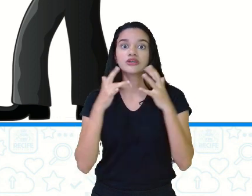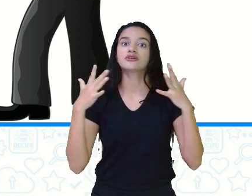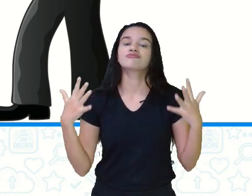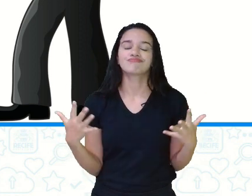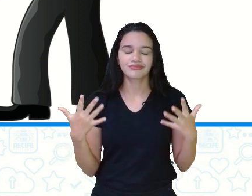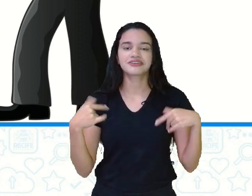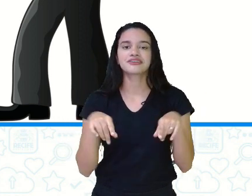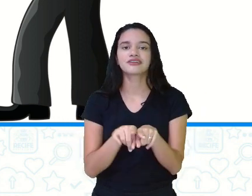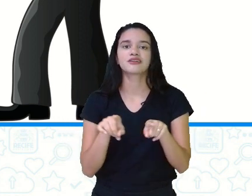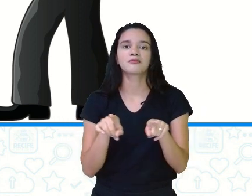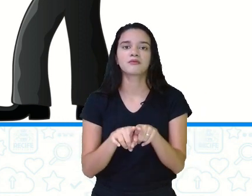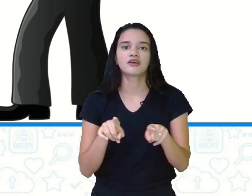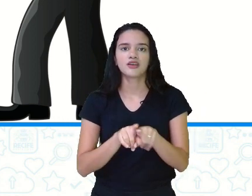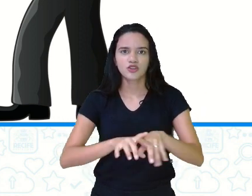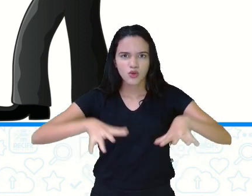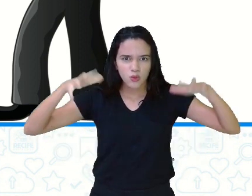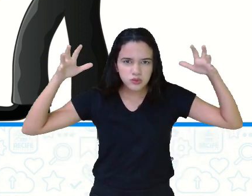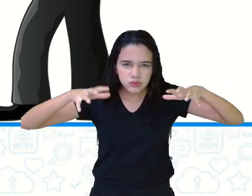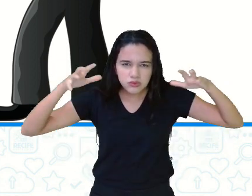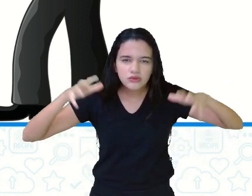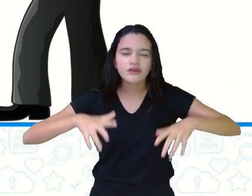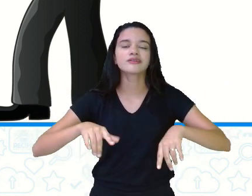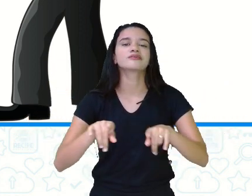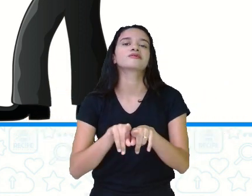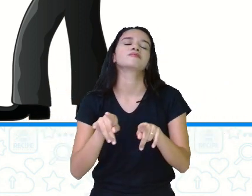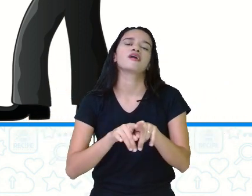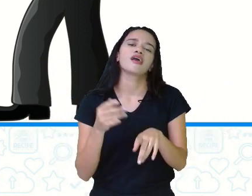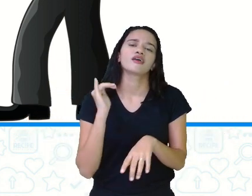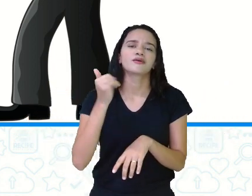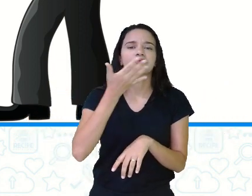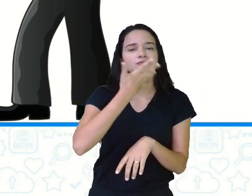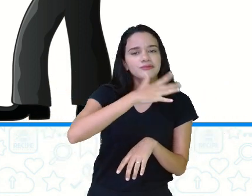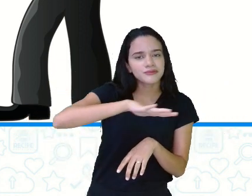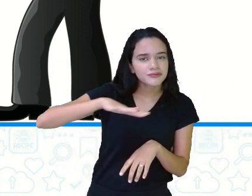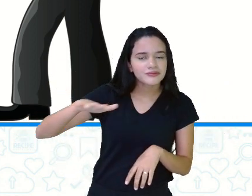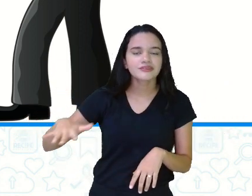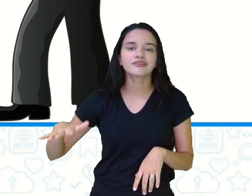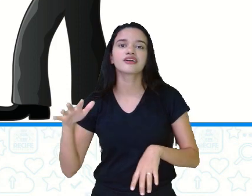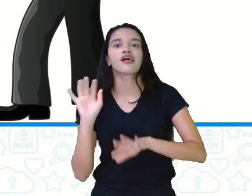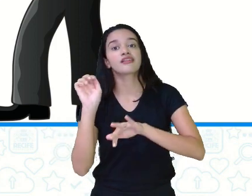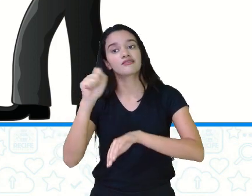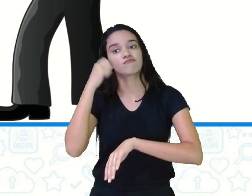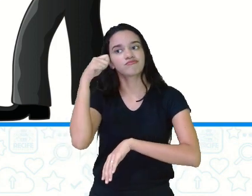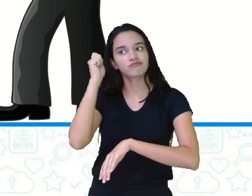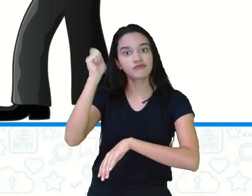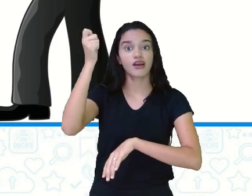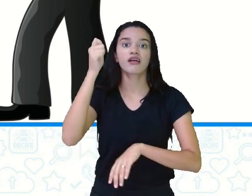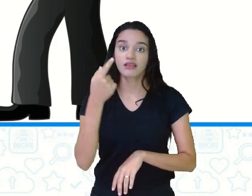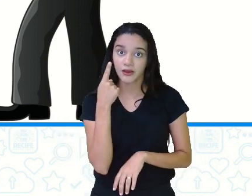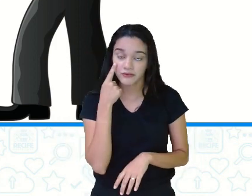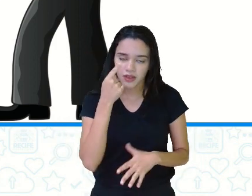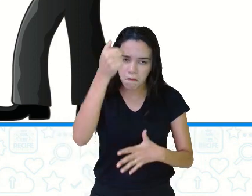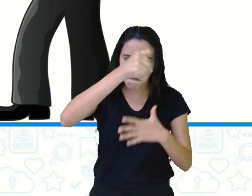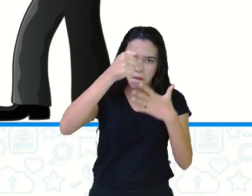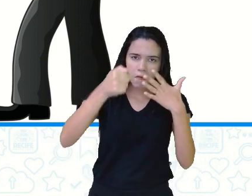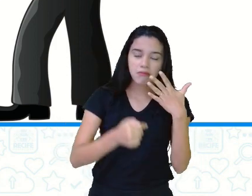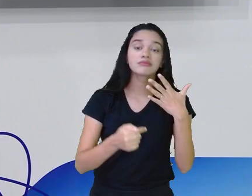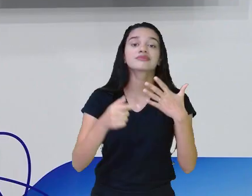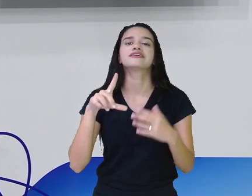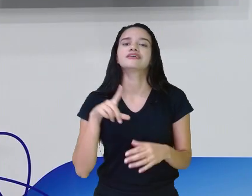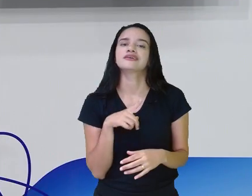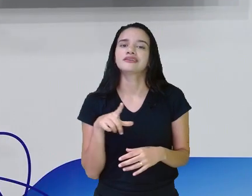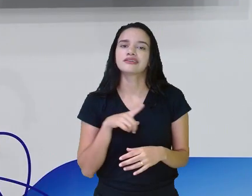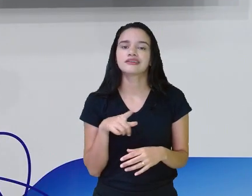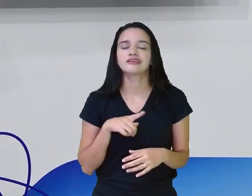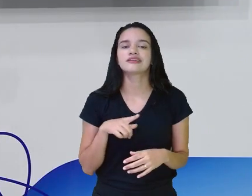terror, os de humor, os infantis, os psicológicos, de fadas. Então vejam, nessa relação já entram